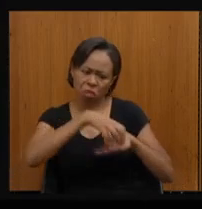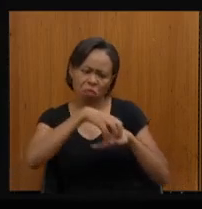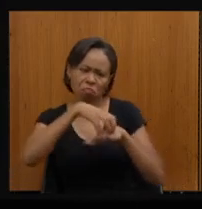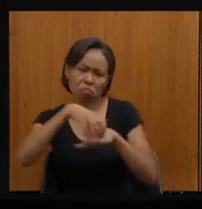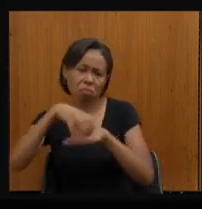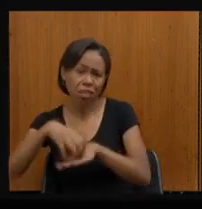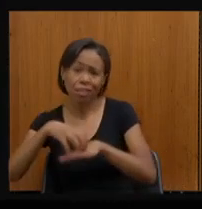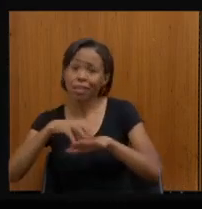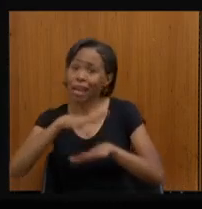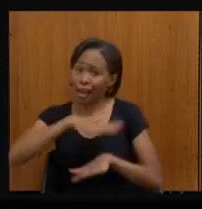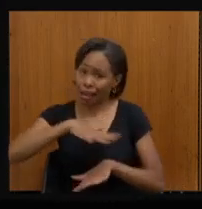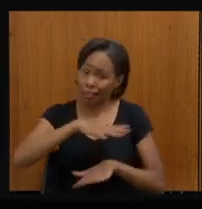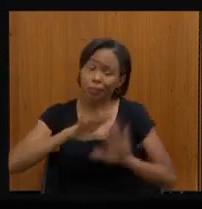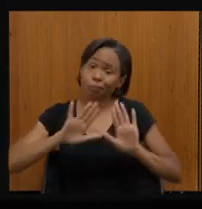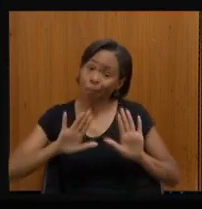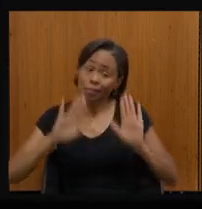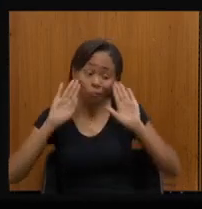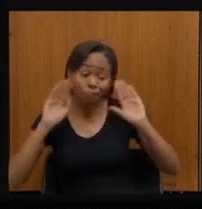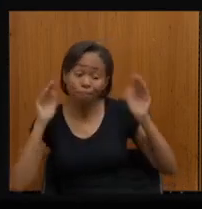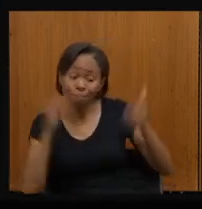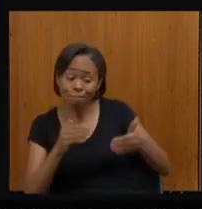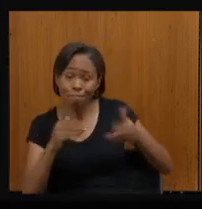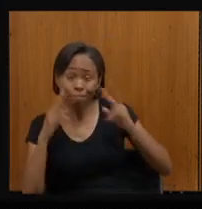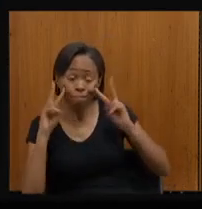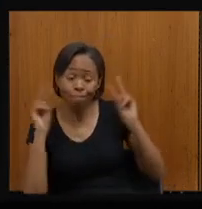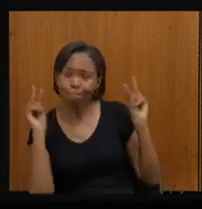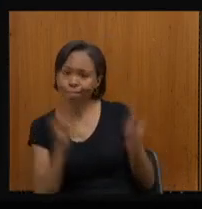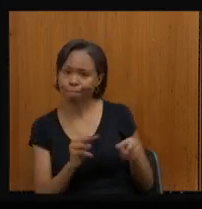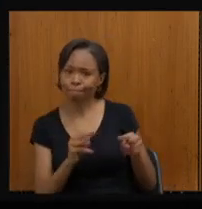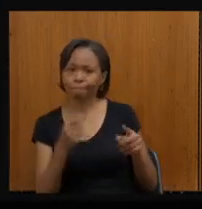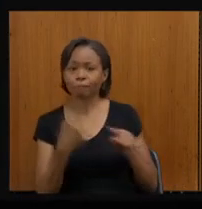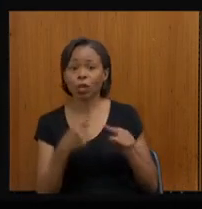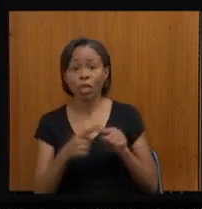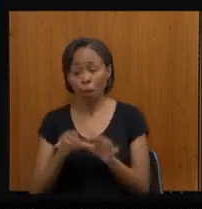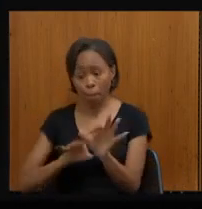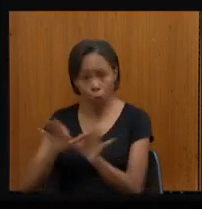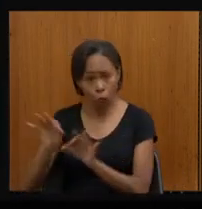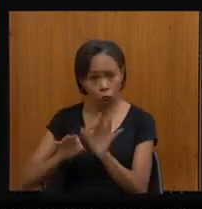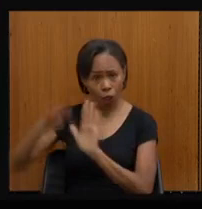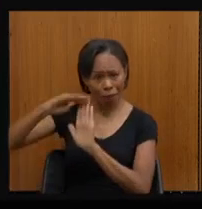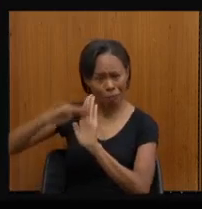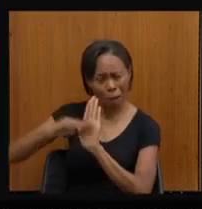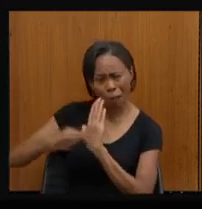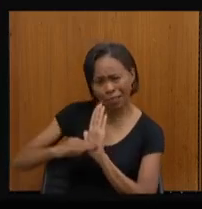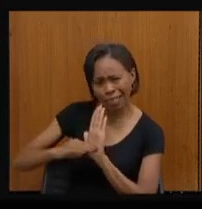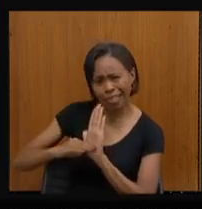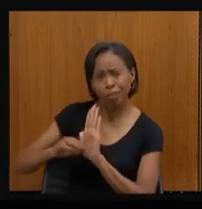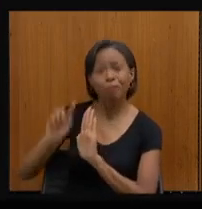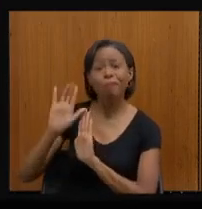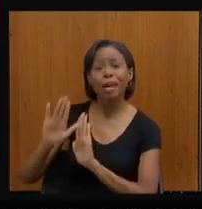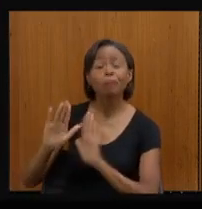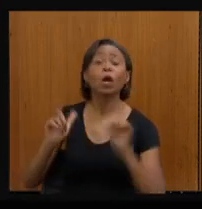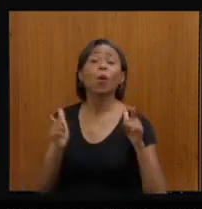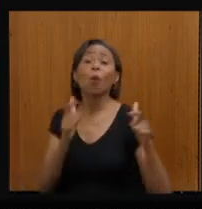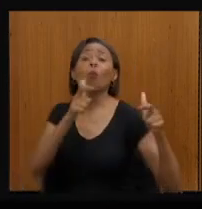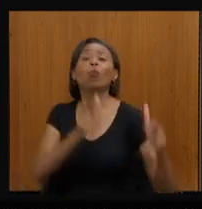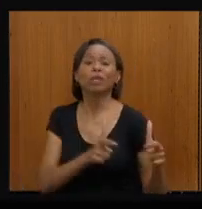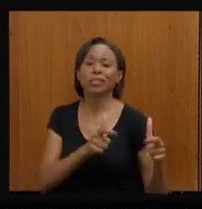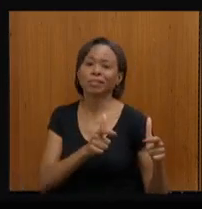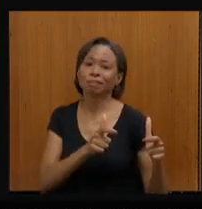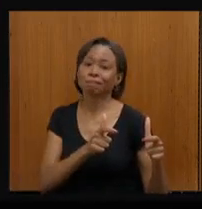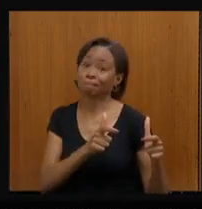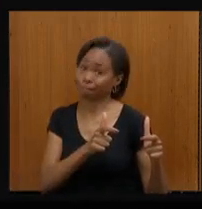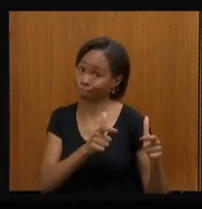ter olhado bastante você vai ter o projeto e vai fazer em do Lago algo que tentam no final e a